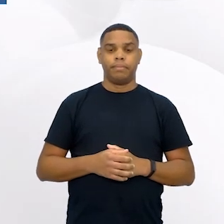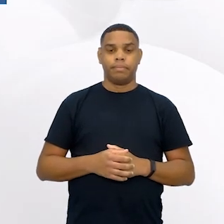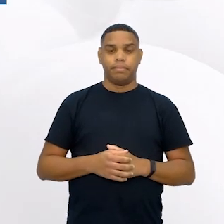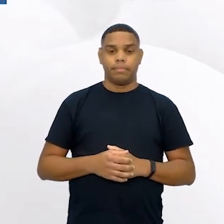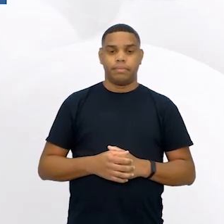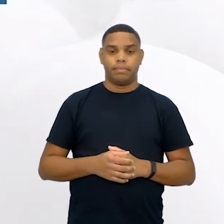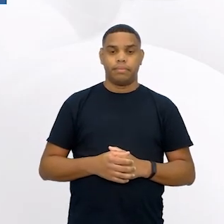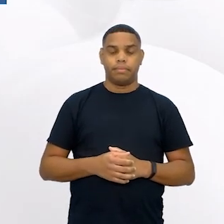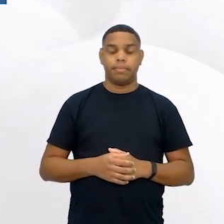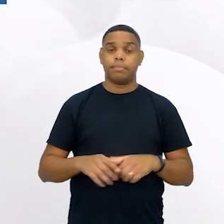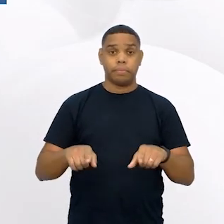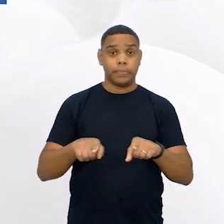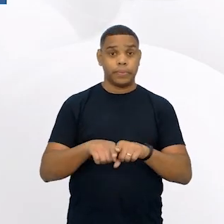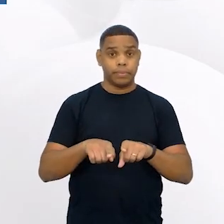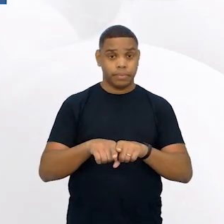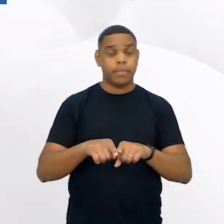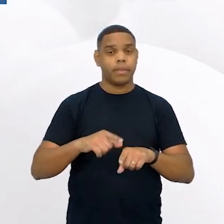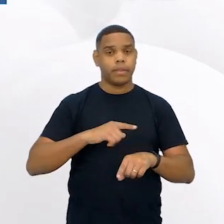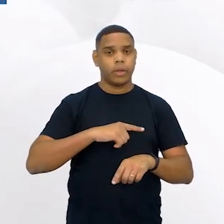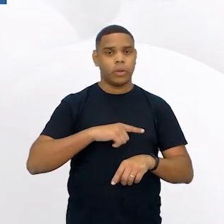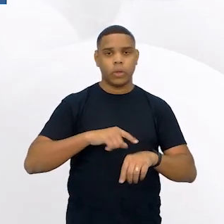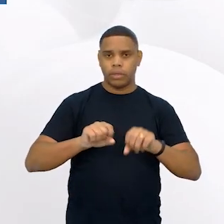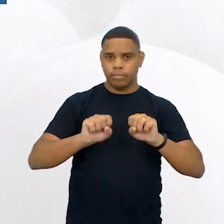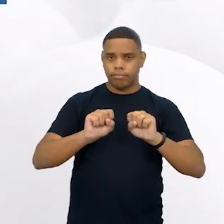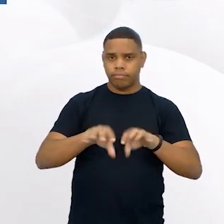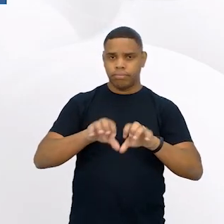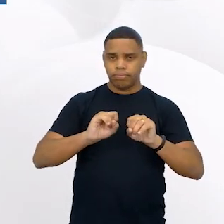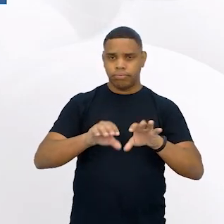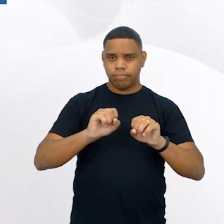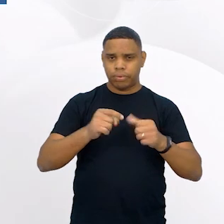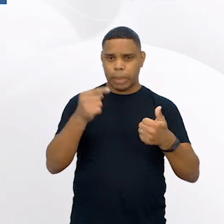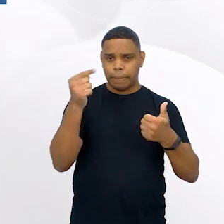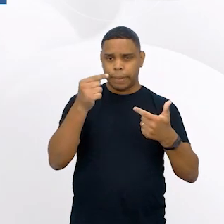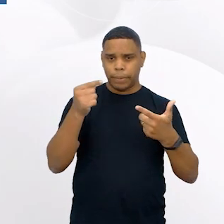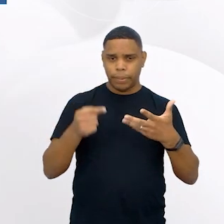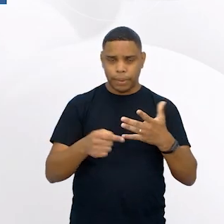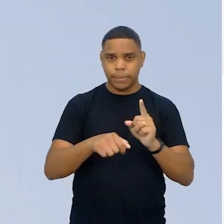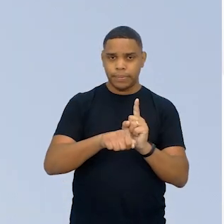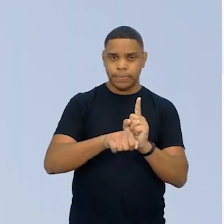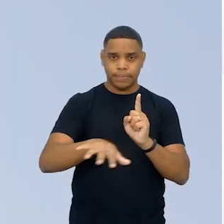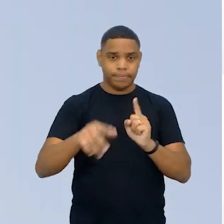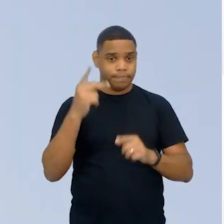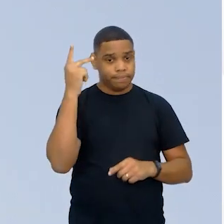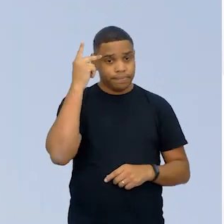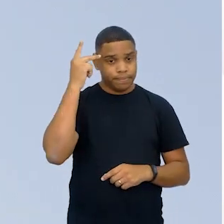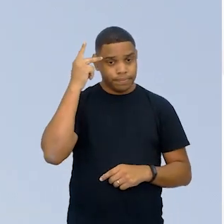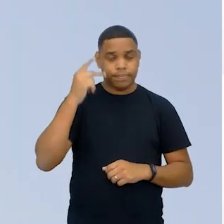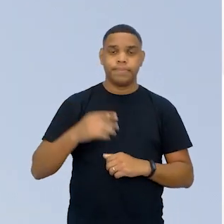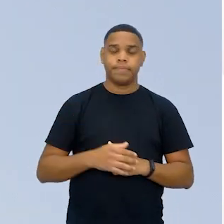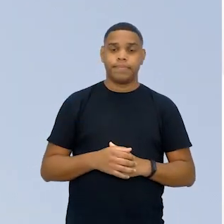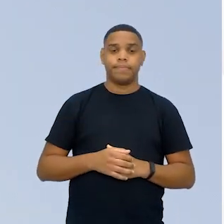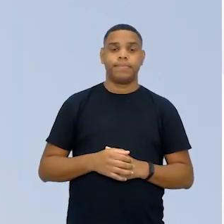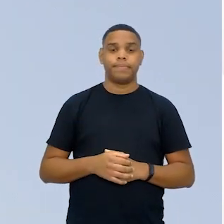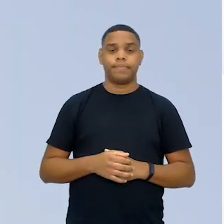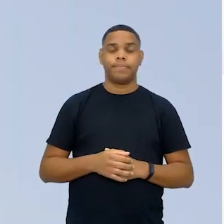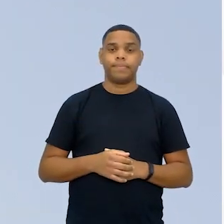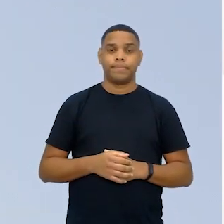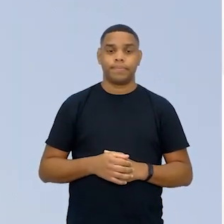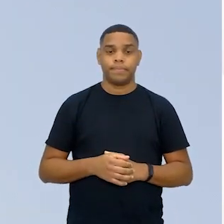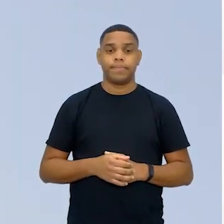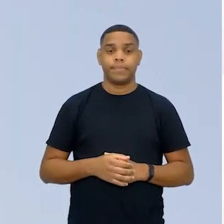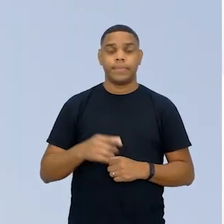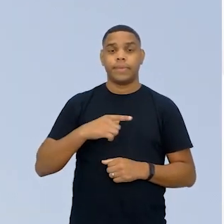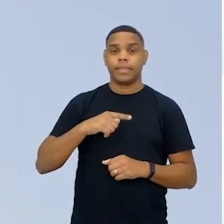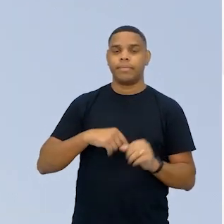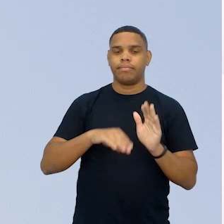E também temos aqui o tutorial do programa Multiplica SP, hashtag professores. Temos